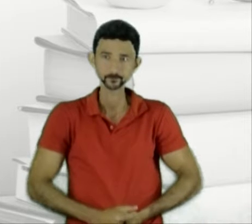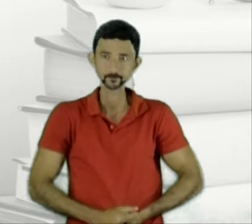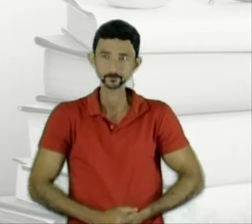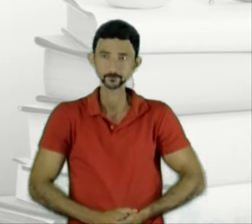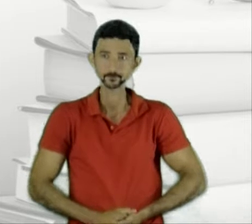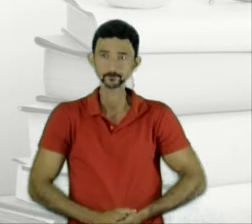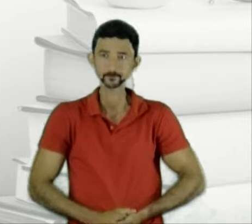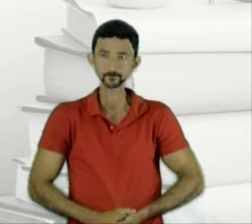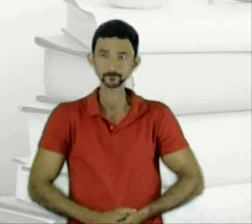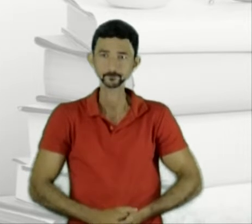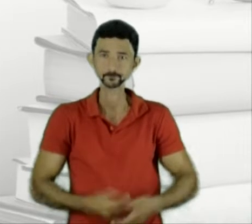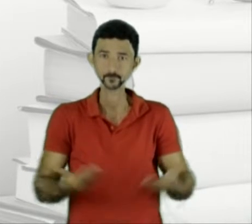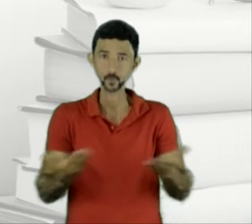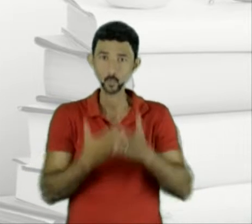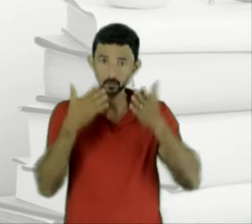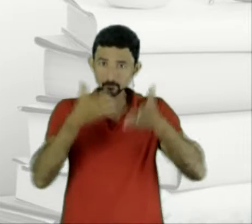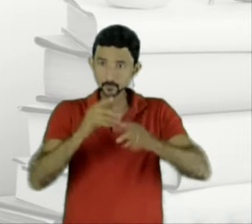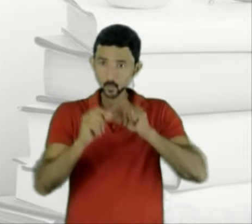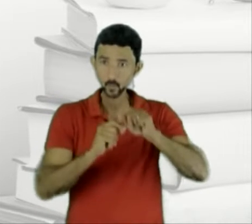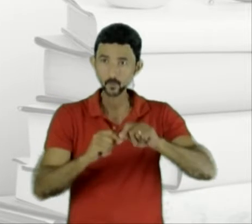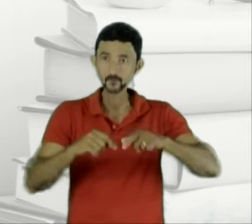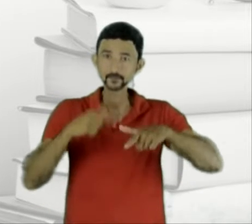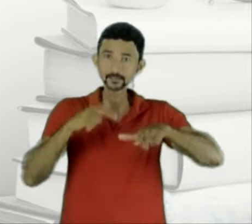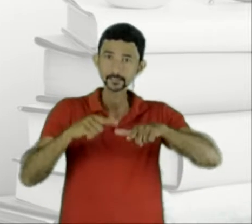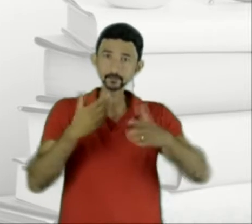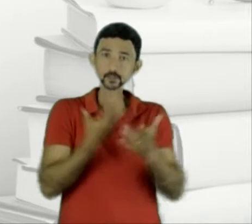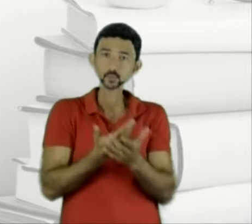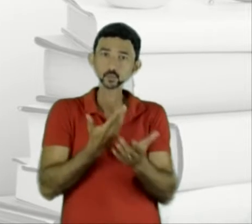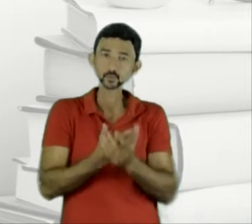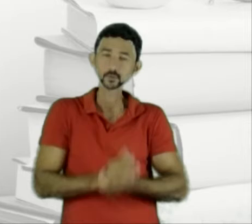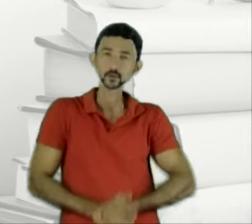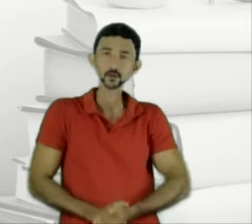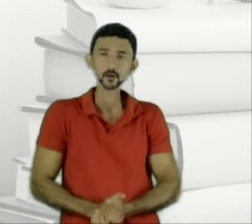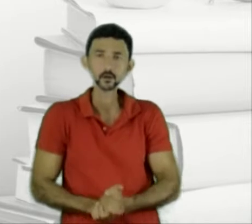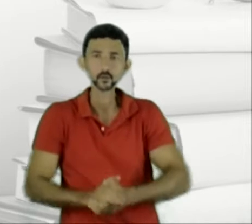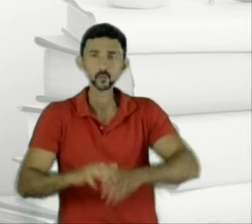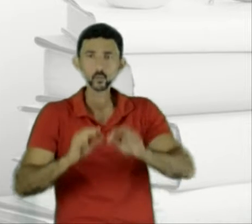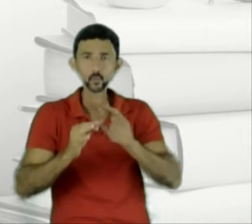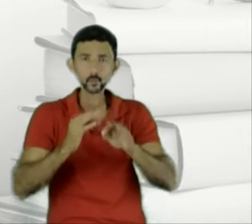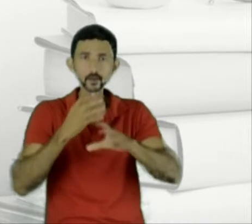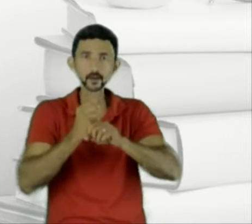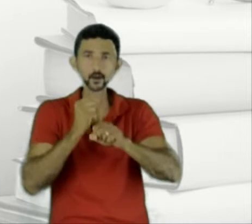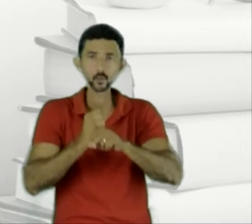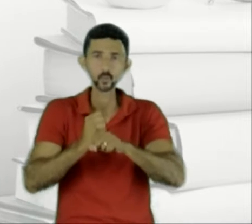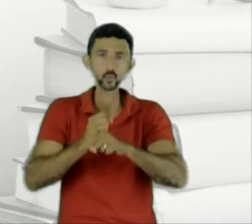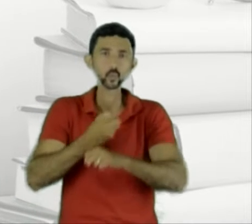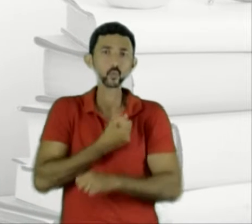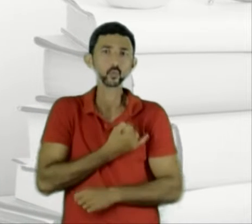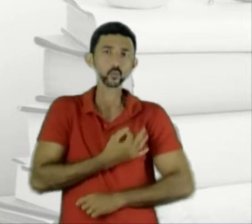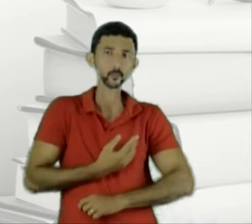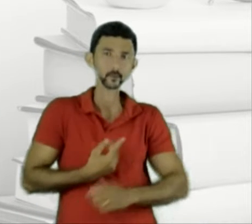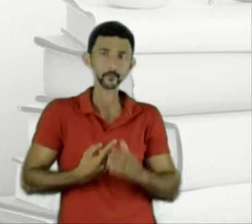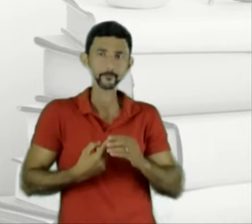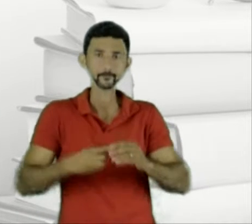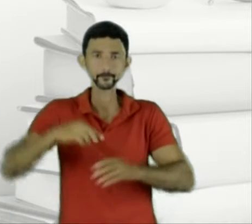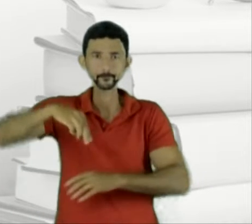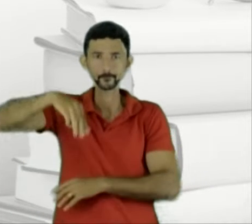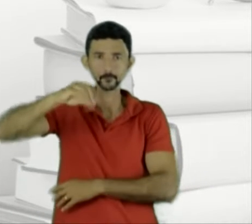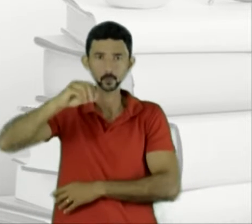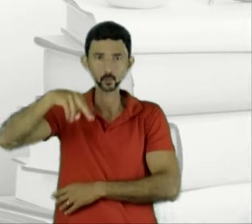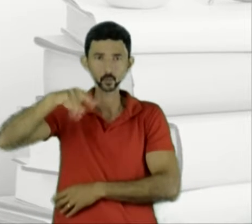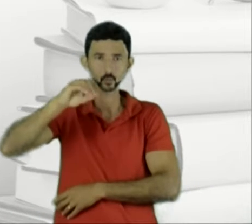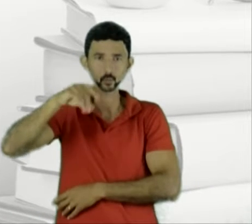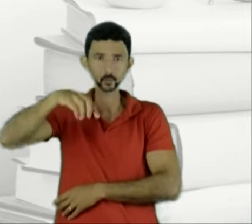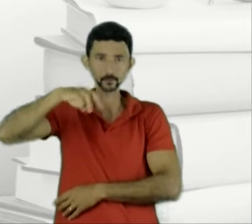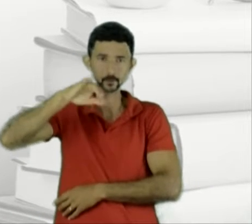na verdade, hoje especificamente a gente vai trabalhar operações com monômios. Mas para isso